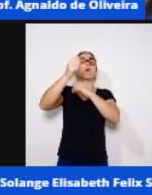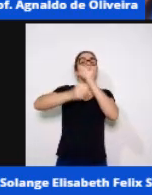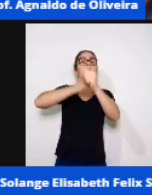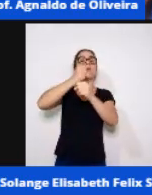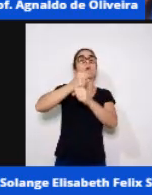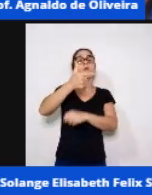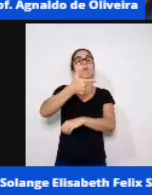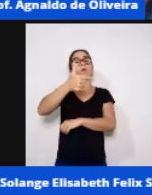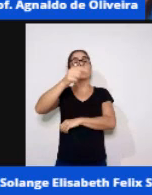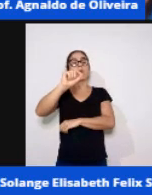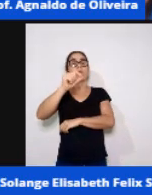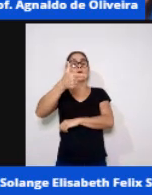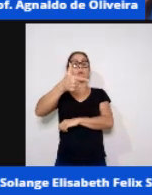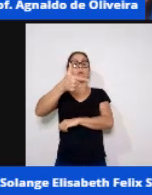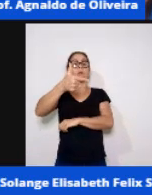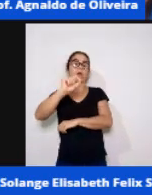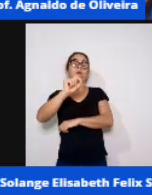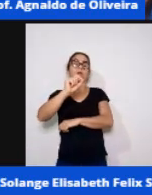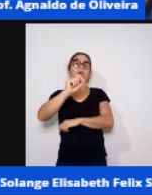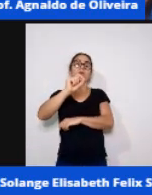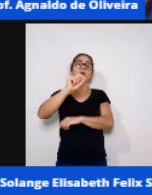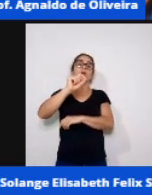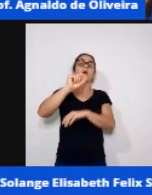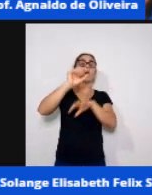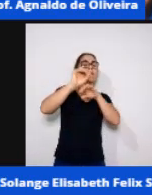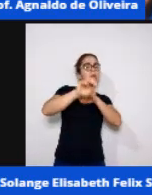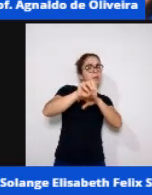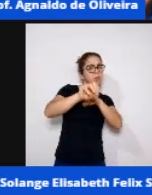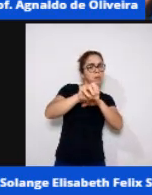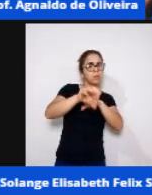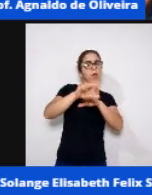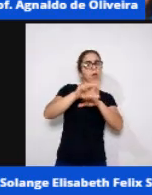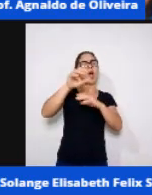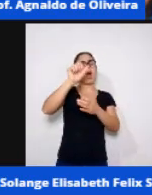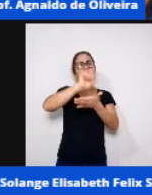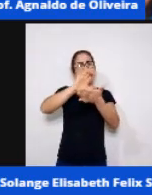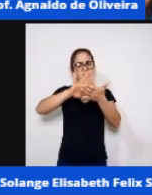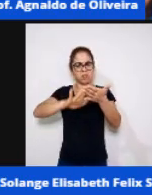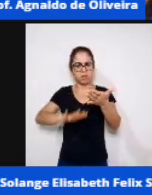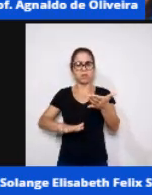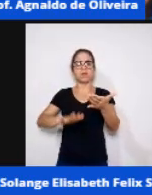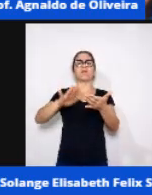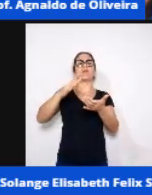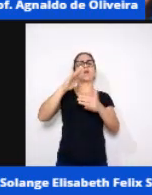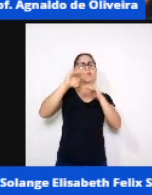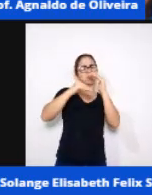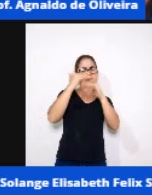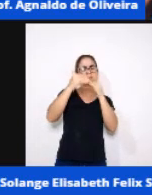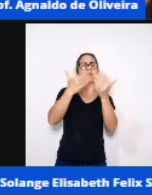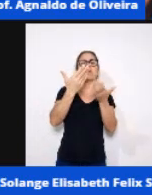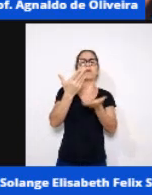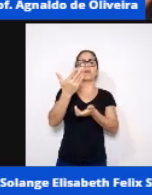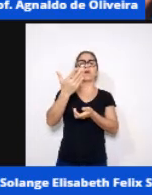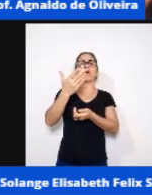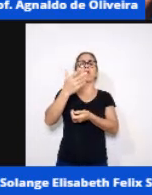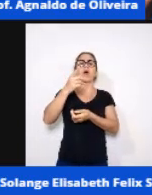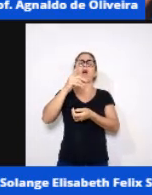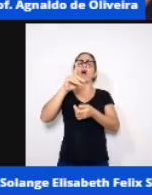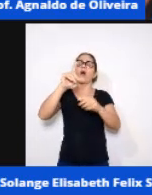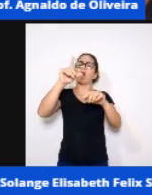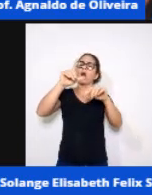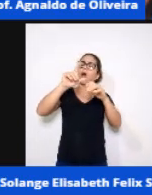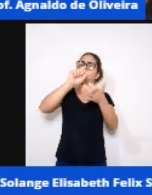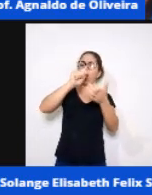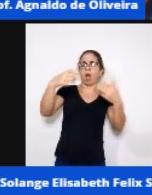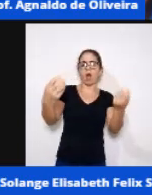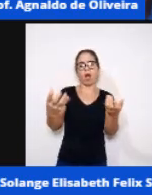gente possa desenvolver as atividades que estão presentes no caderno base, referente à habilidade indicada naquela